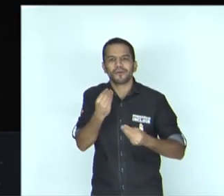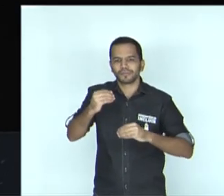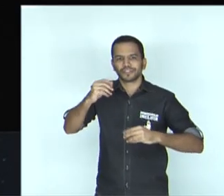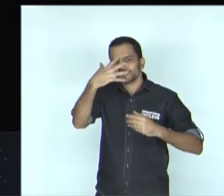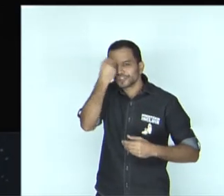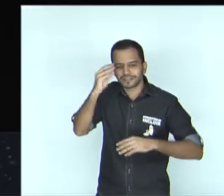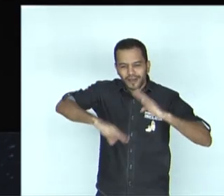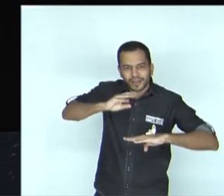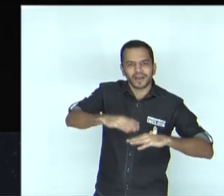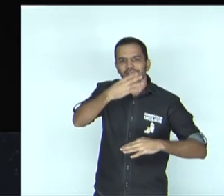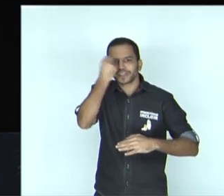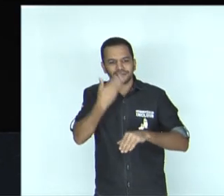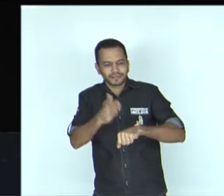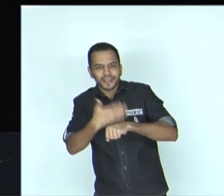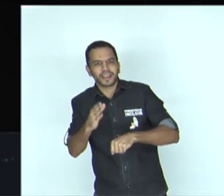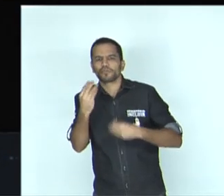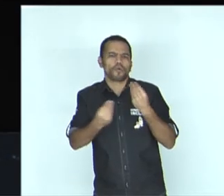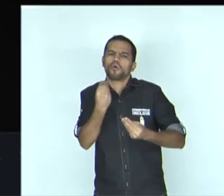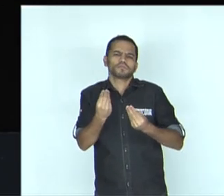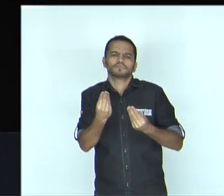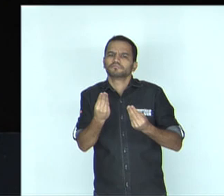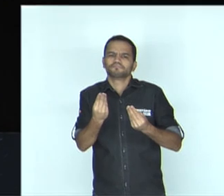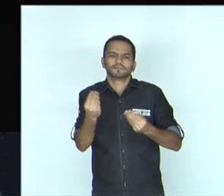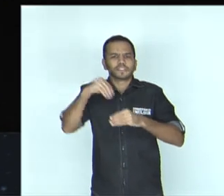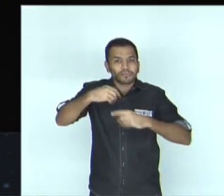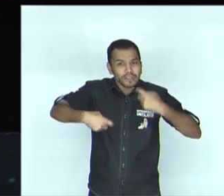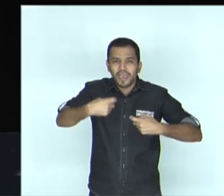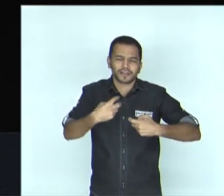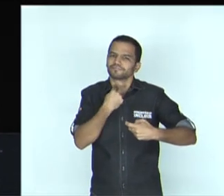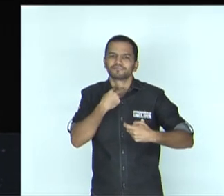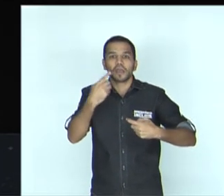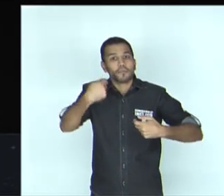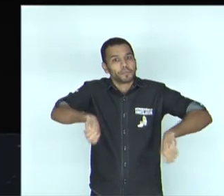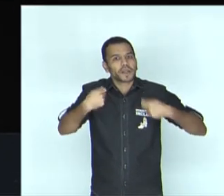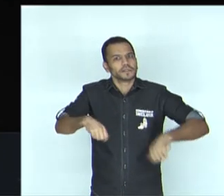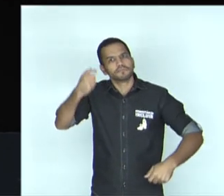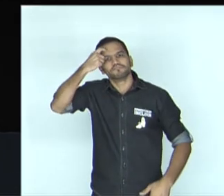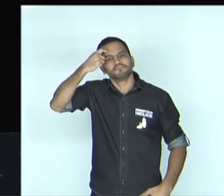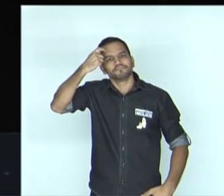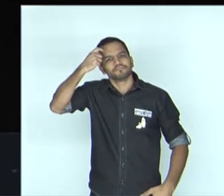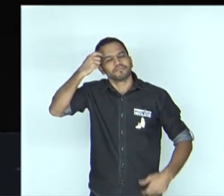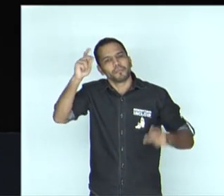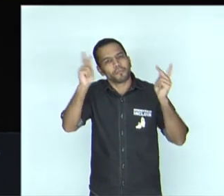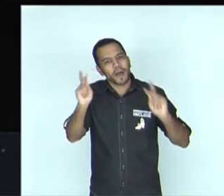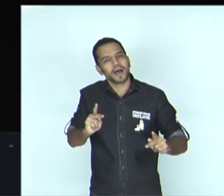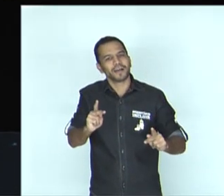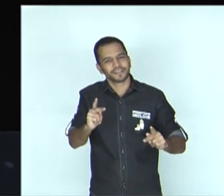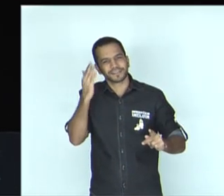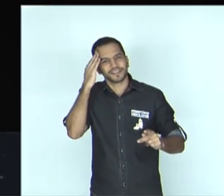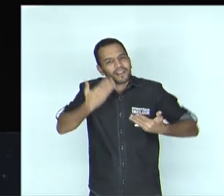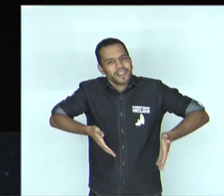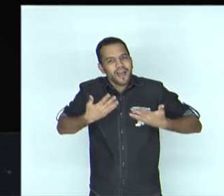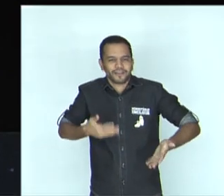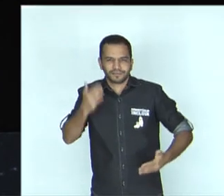Queridos, será que dá para viver uma vida assim, sem ansiedade, em pleno século XXI? Porque alguns vão